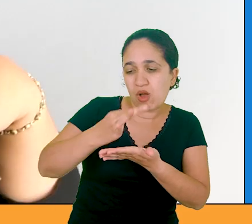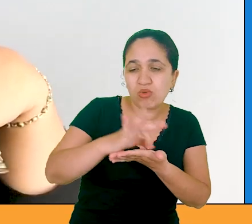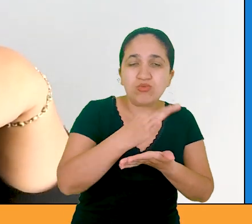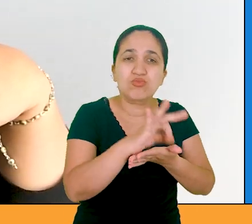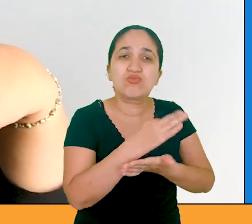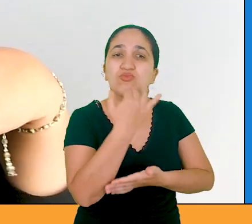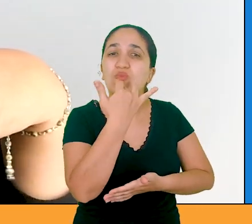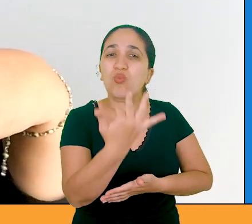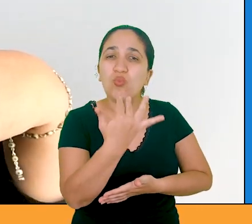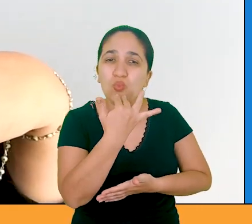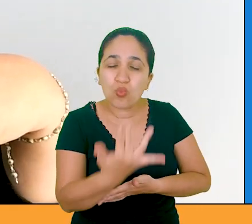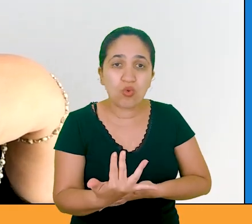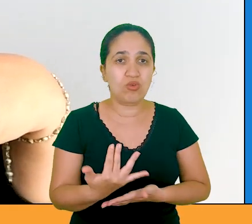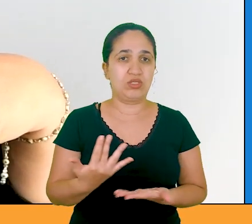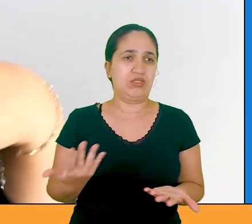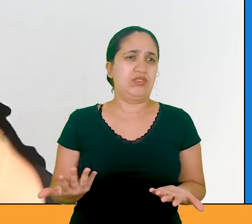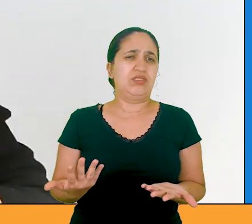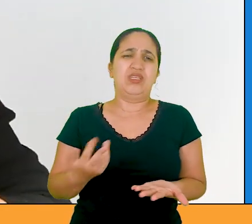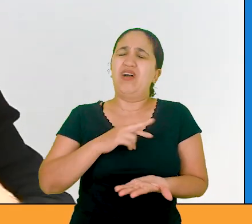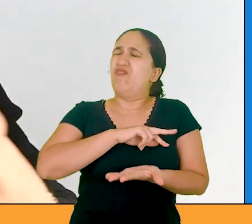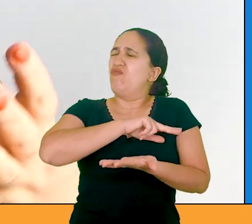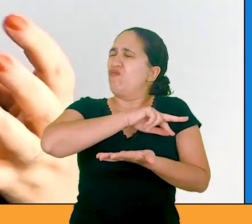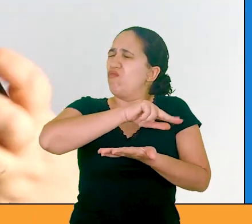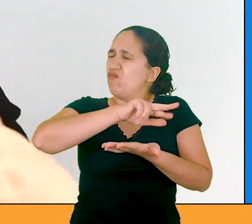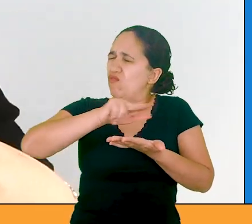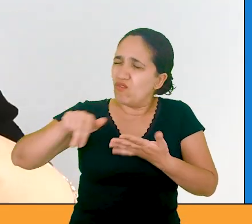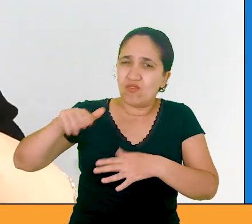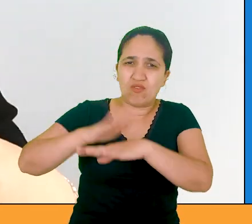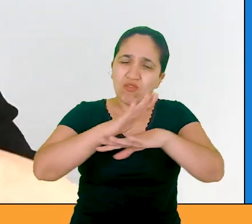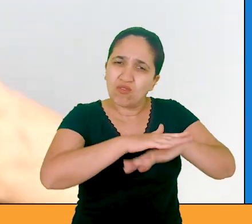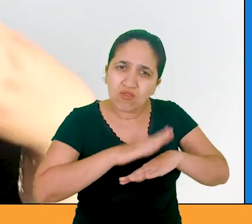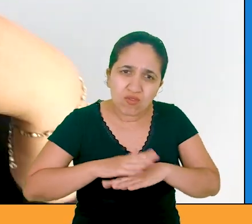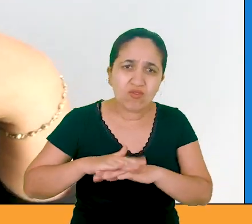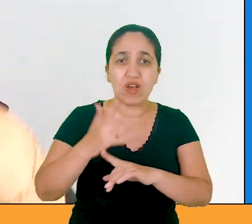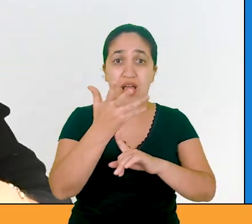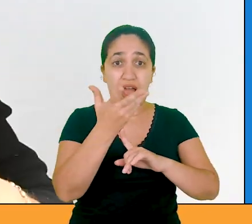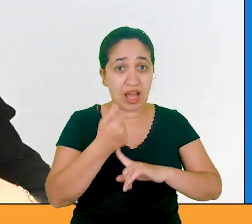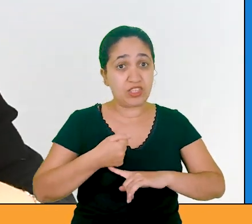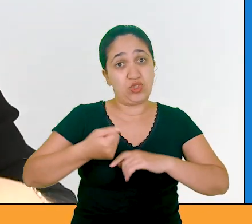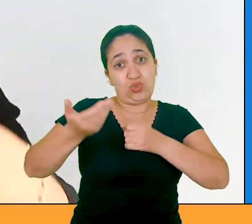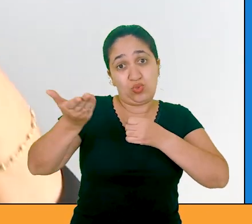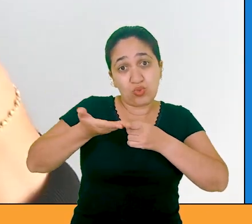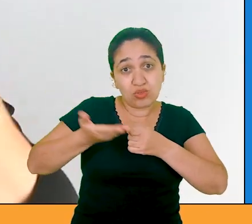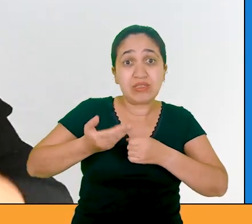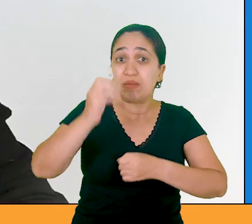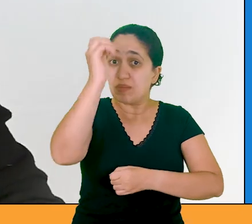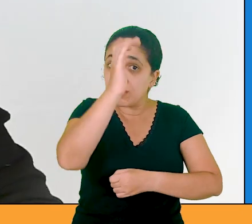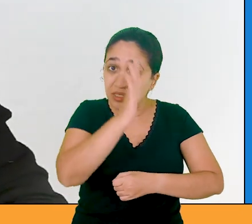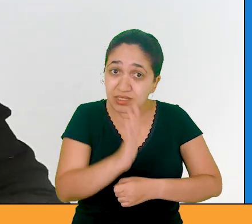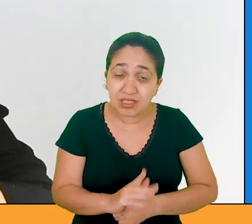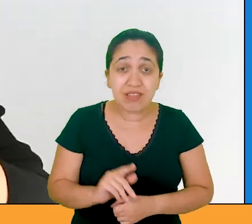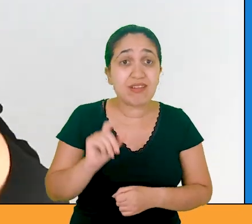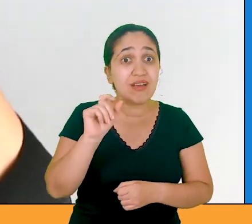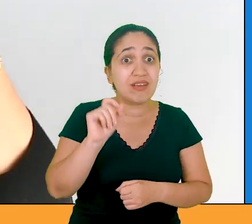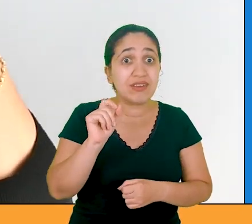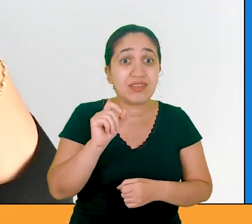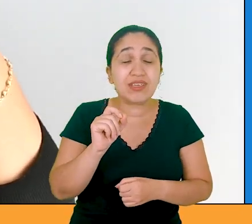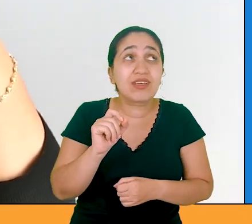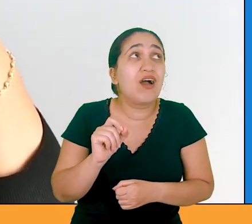cores, tem muita produção de arte contemporânea brasileira que remonta